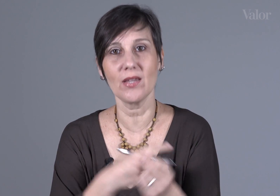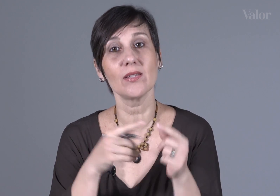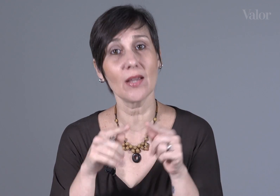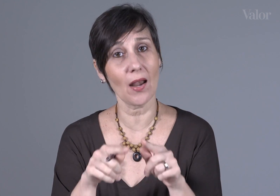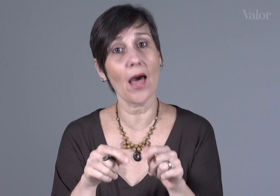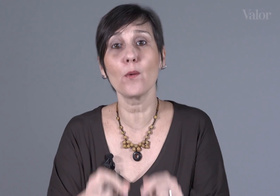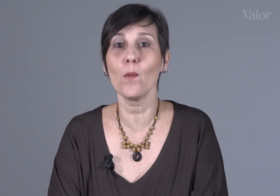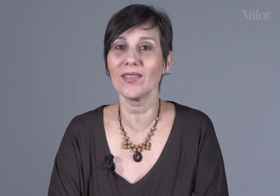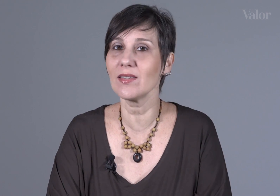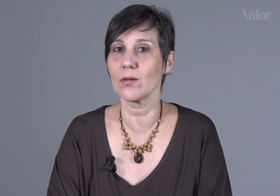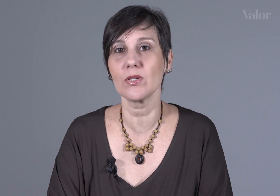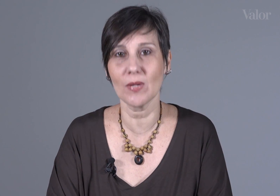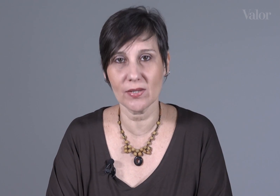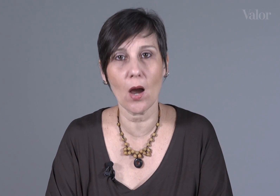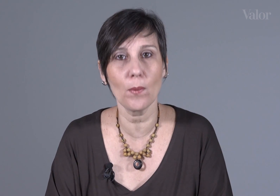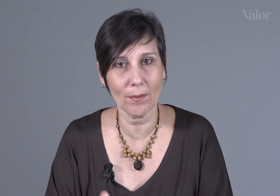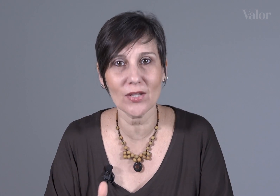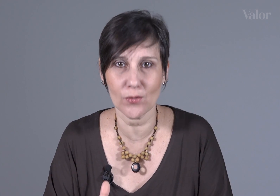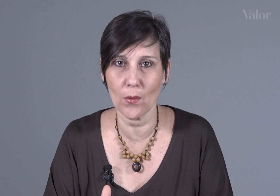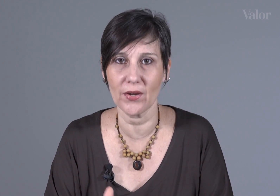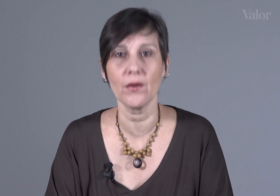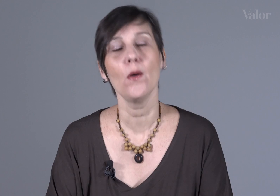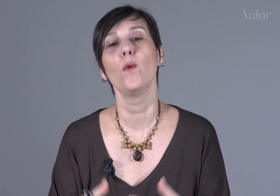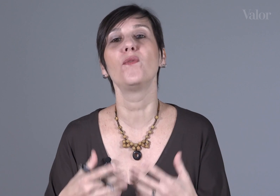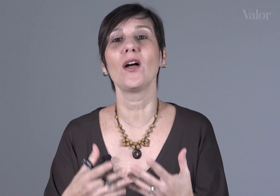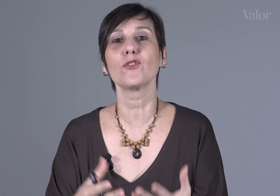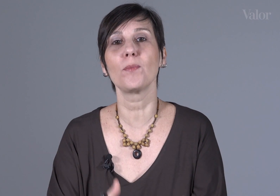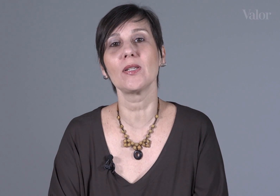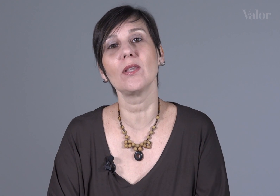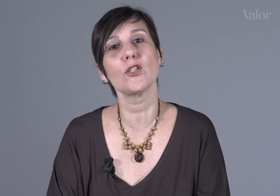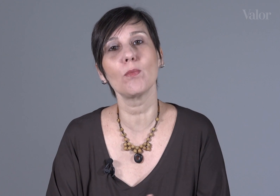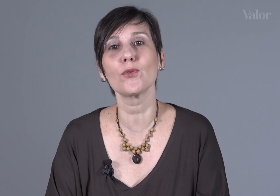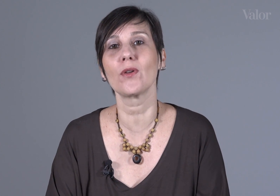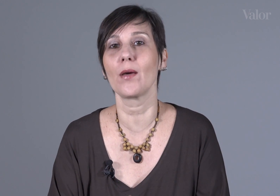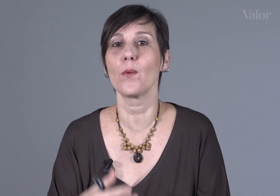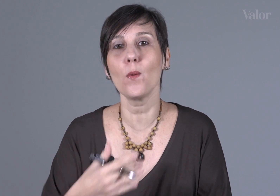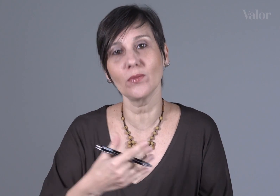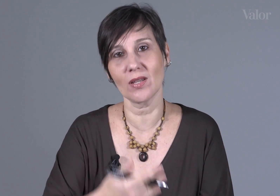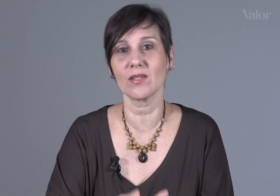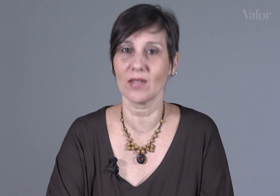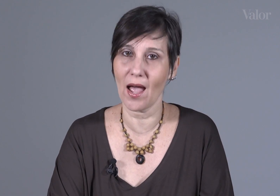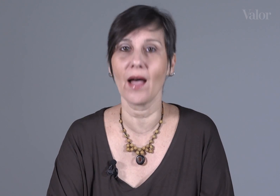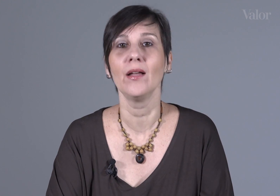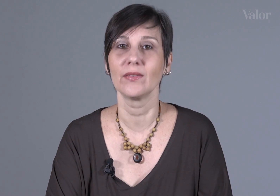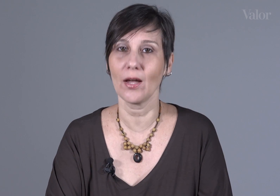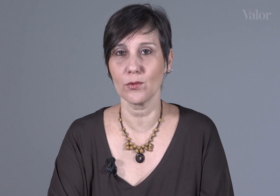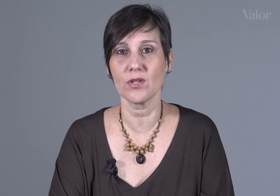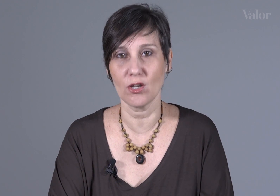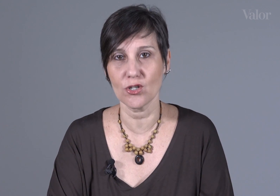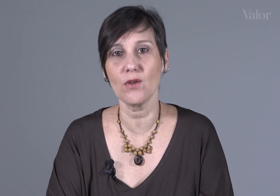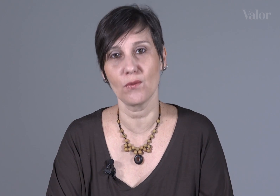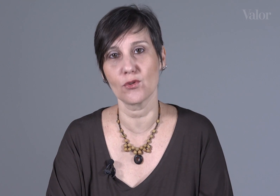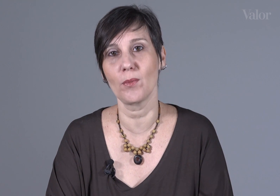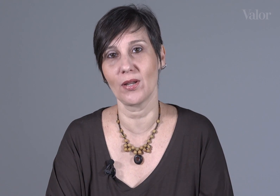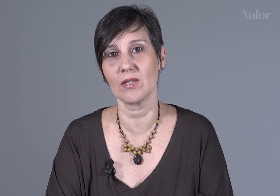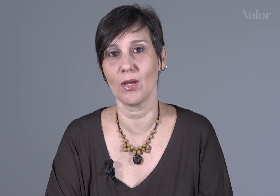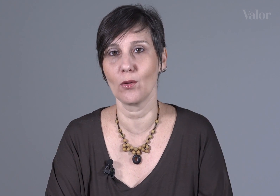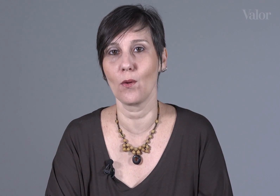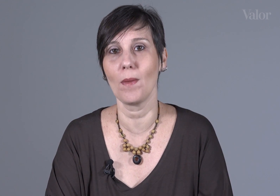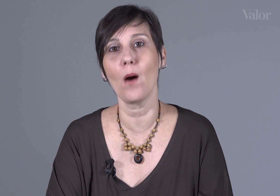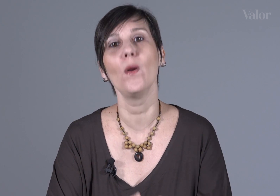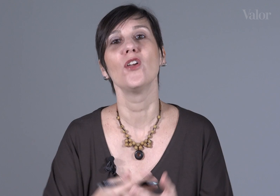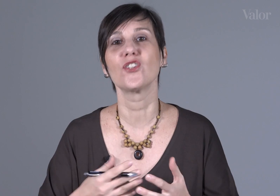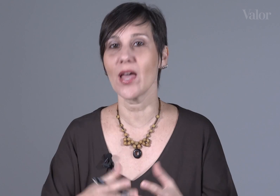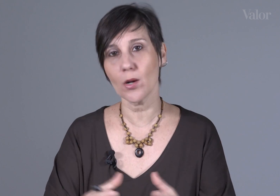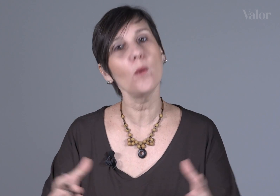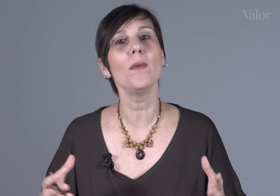desde 2015 e claro que uma atenção especial para Amazônia o fato de o presidente bolsonaro contestar dados científicos sobre